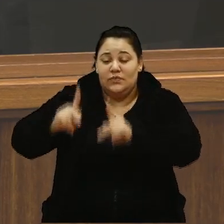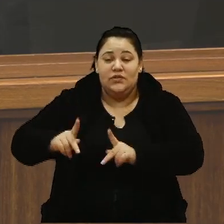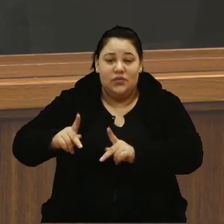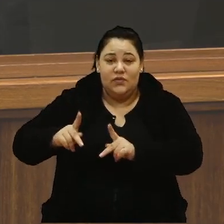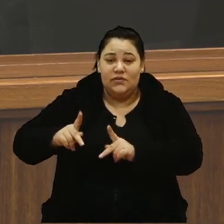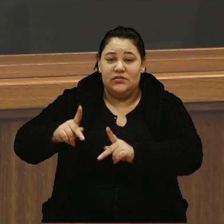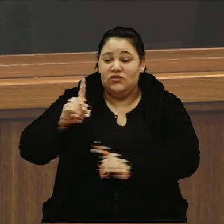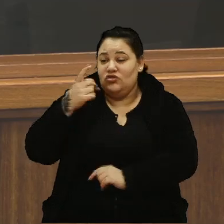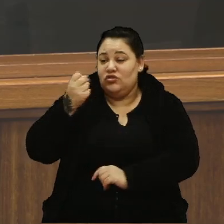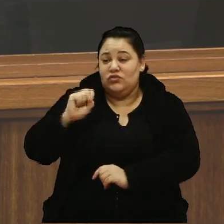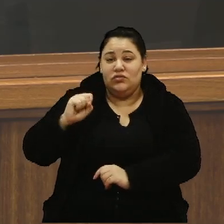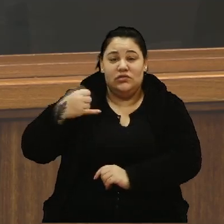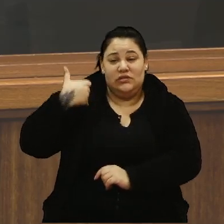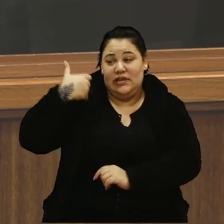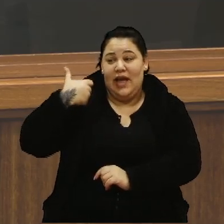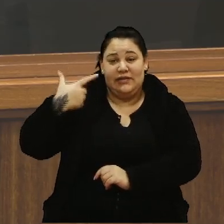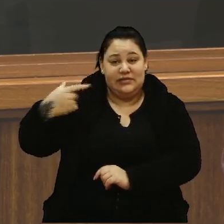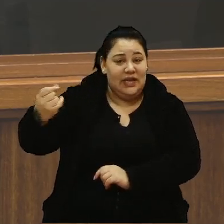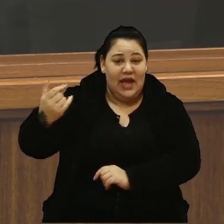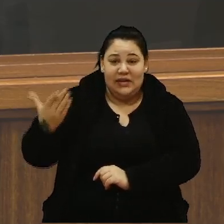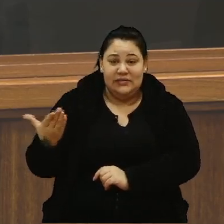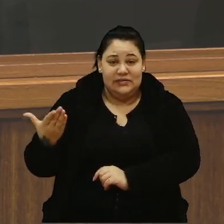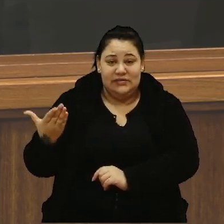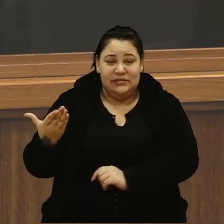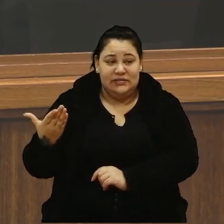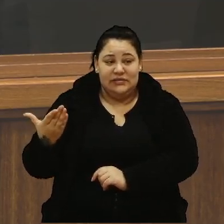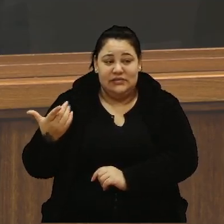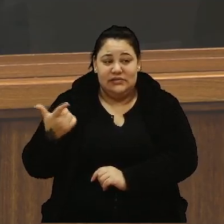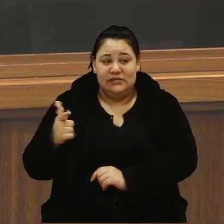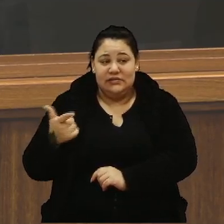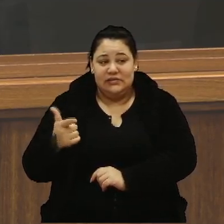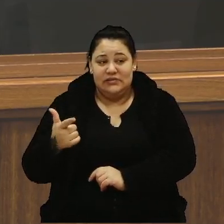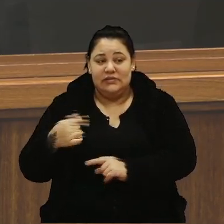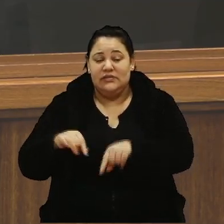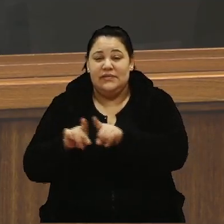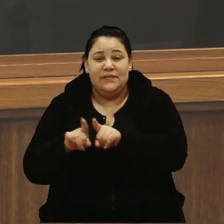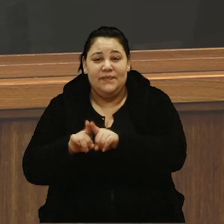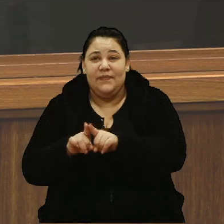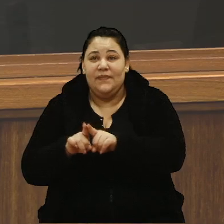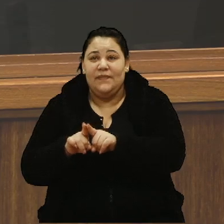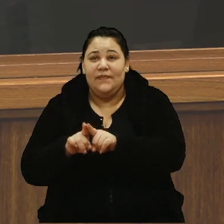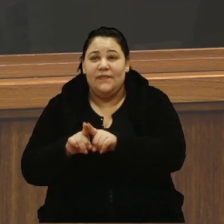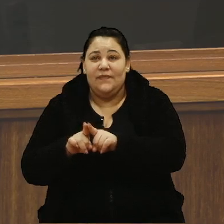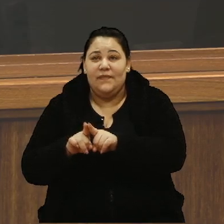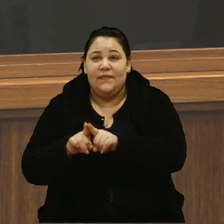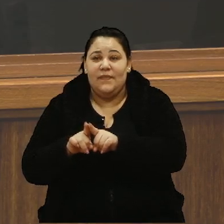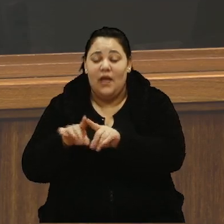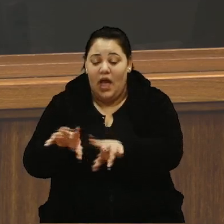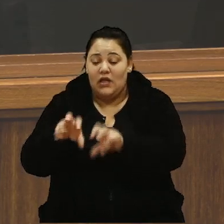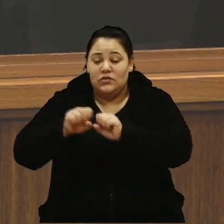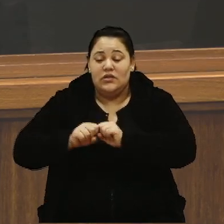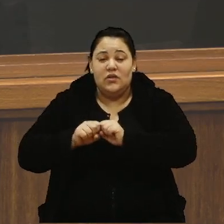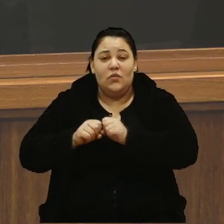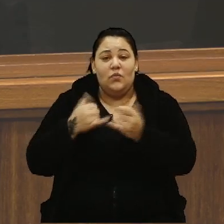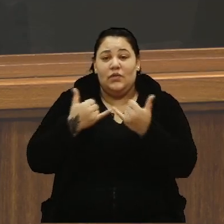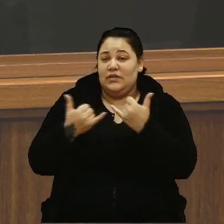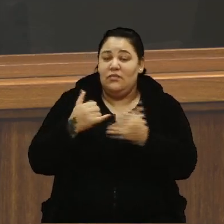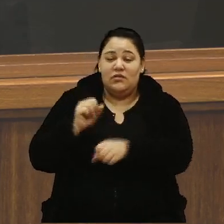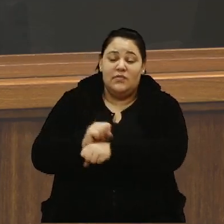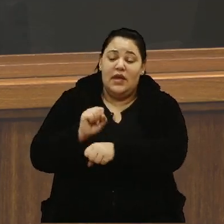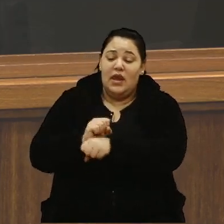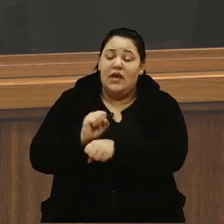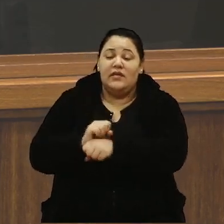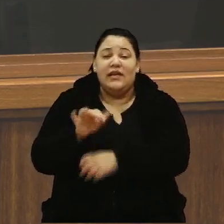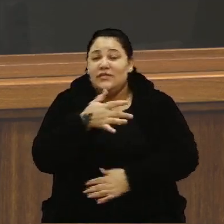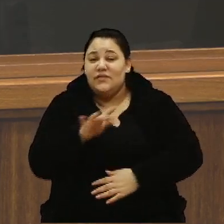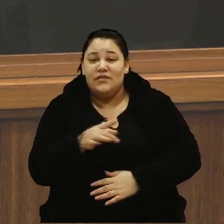anos sem ser adotado. Tem gente que é devolvido por adoção. Tem gente que fica mais um ano